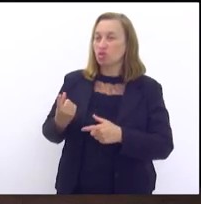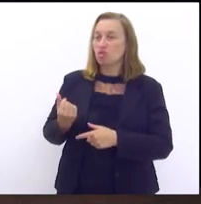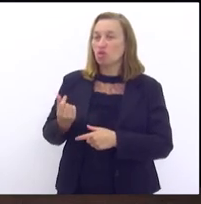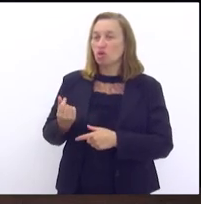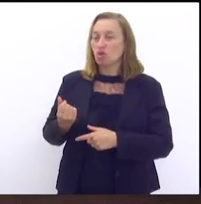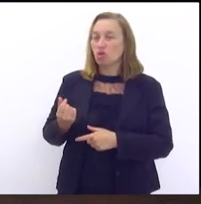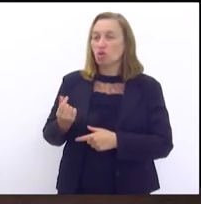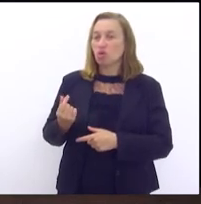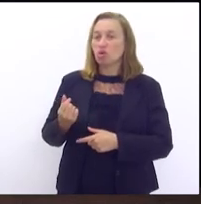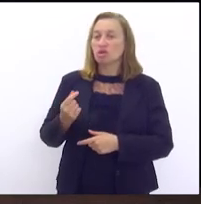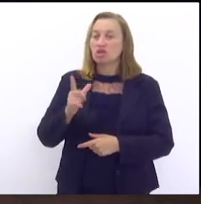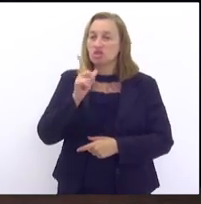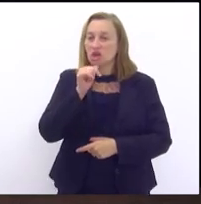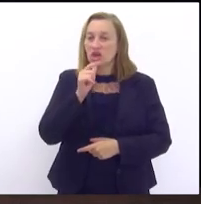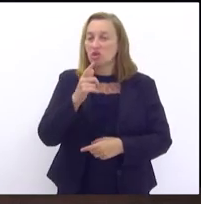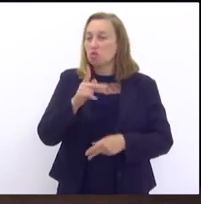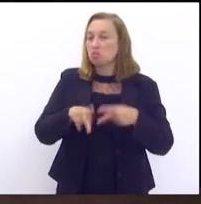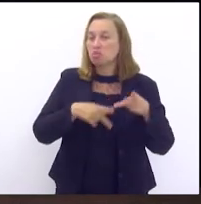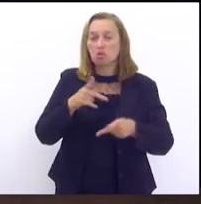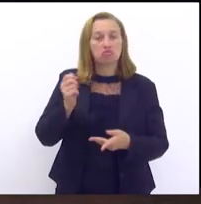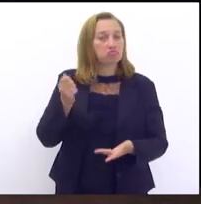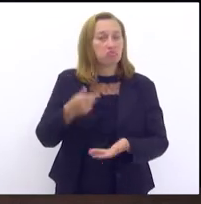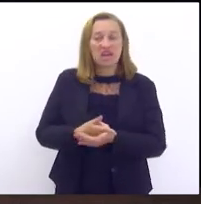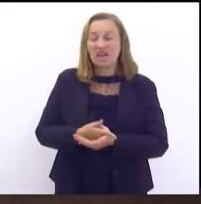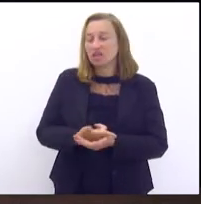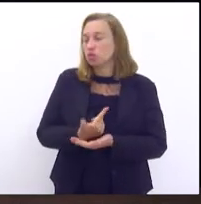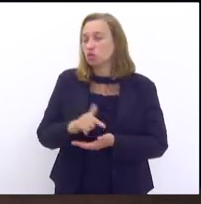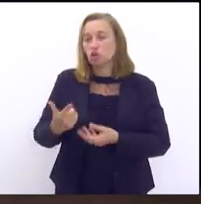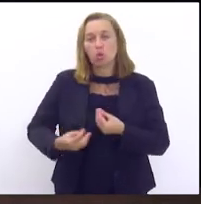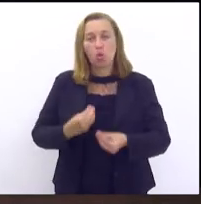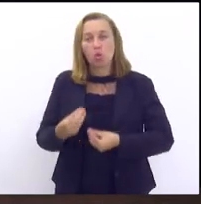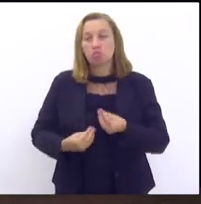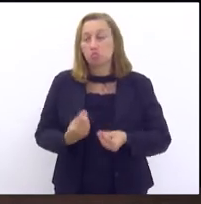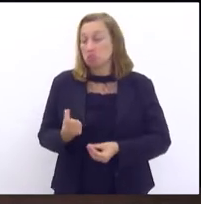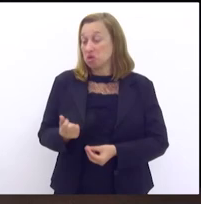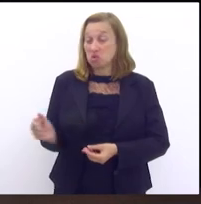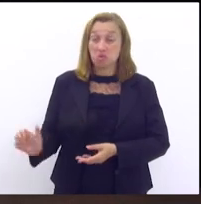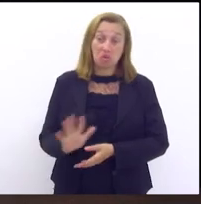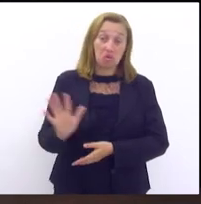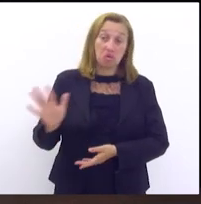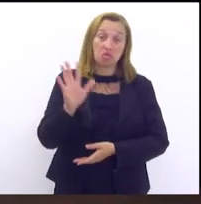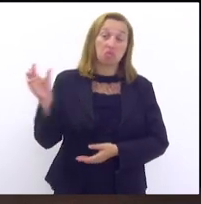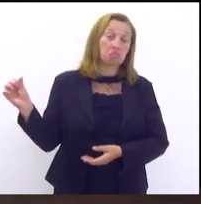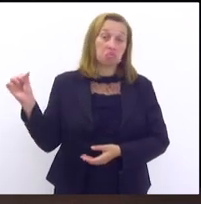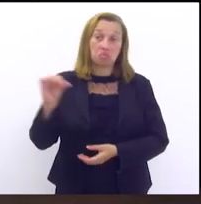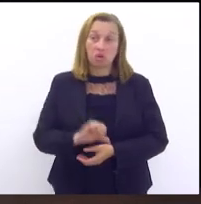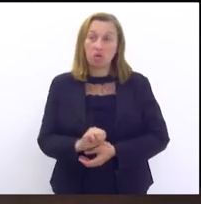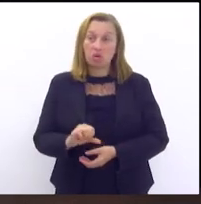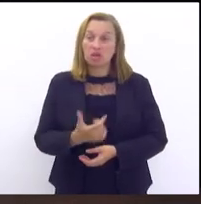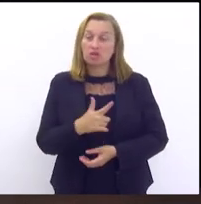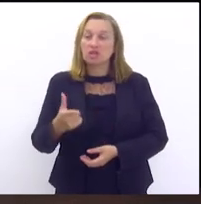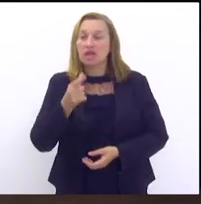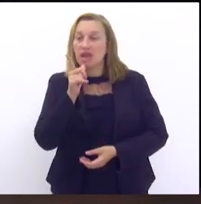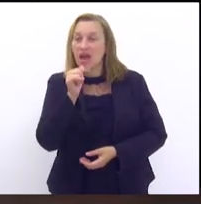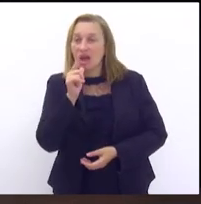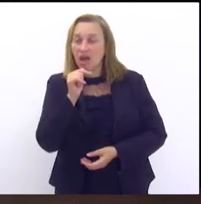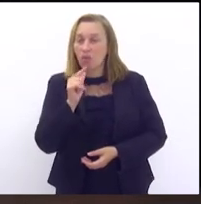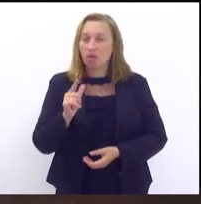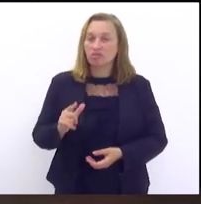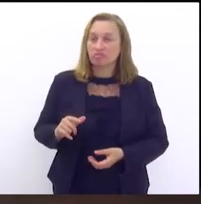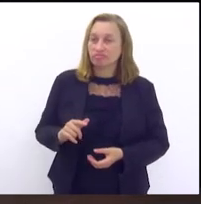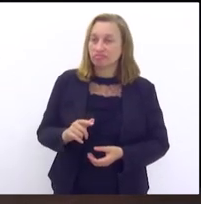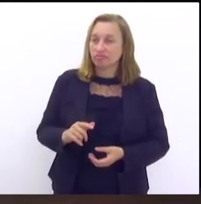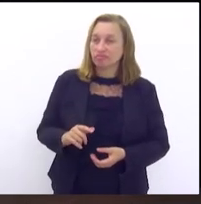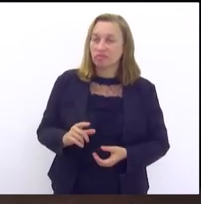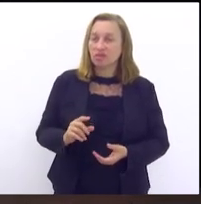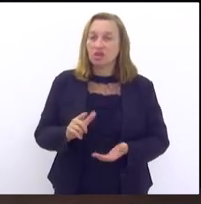a população não ter como pagar porque o preço está exorbitante. E o pior do que isso, não tem água na torneira, a